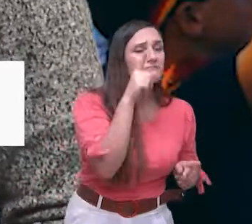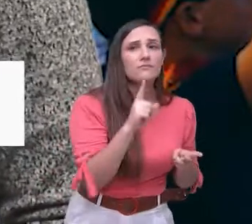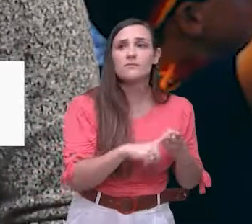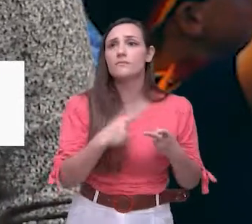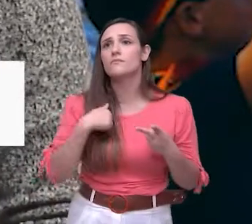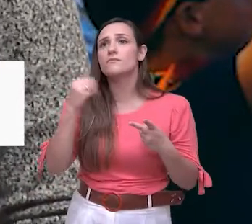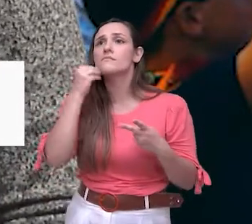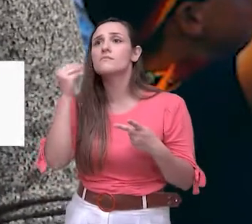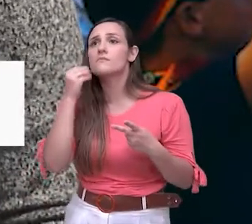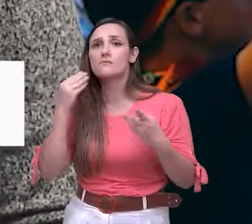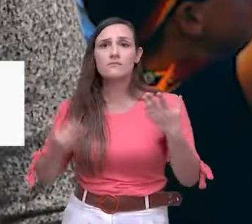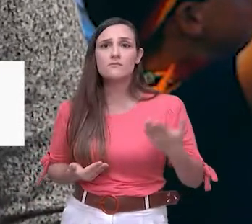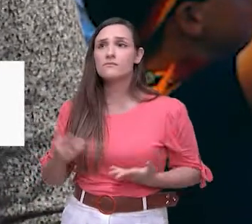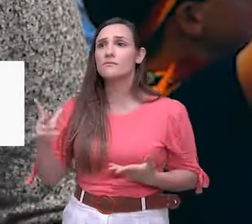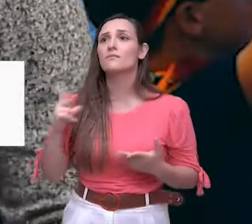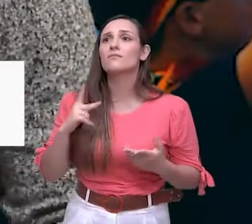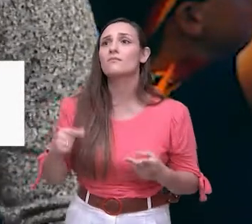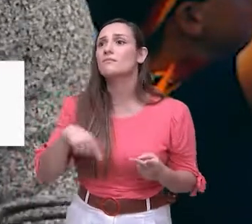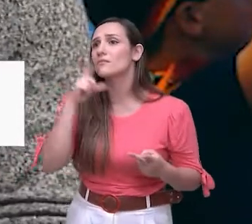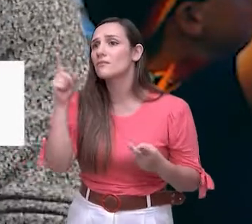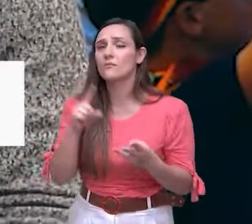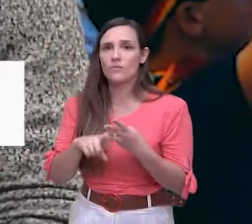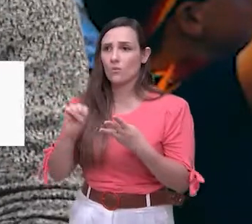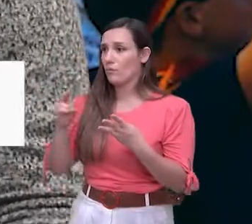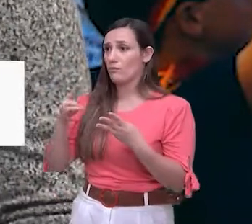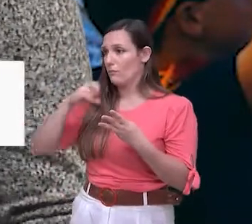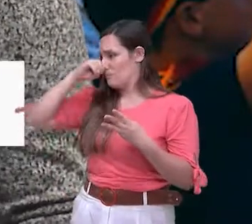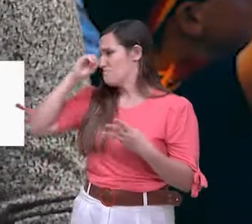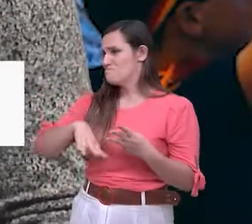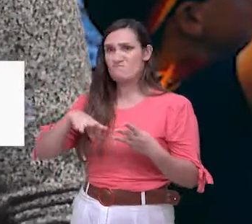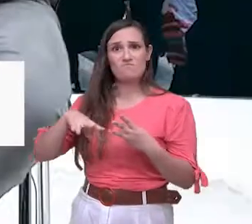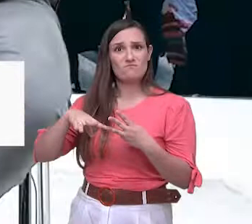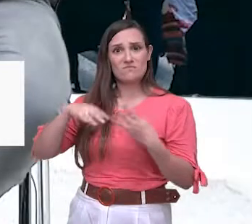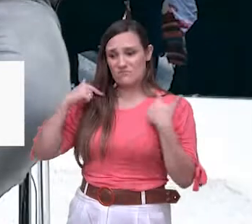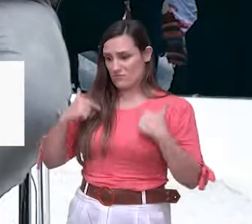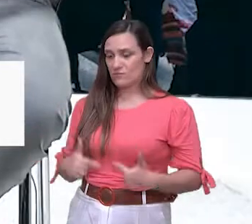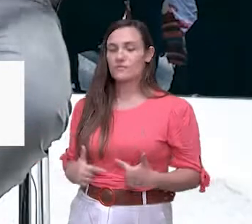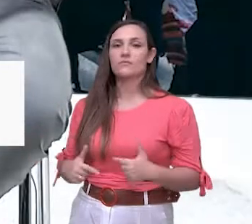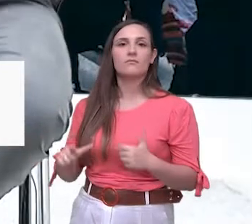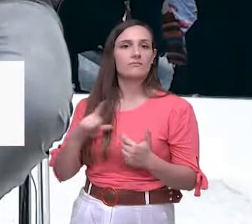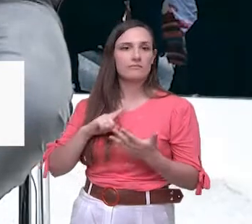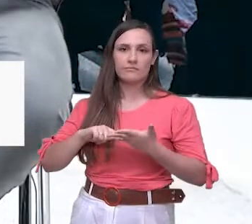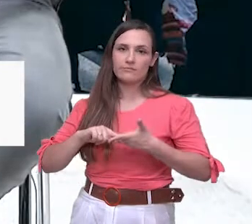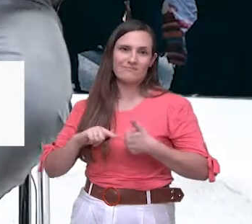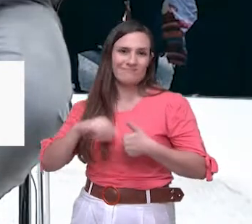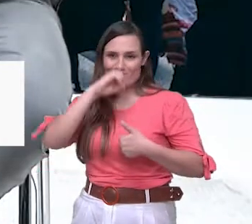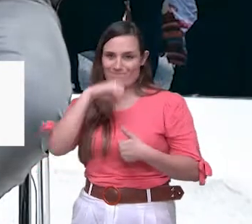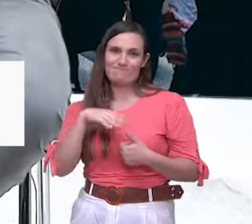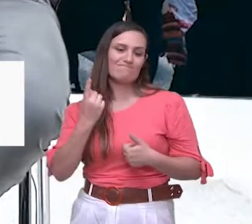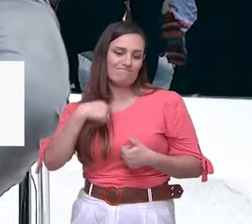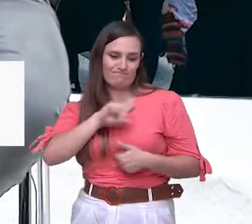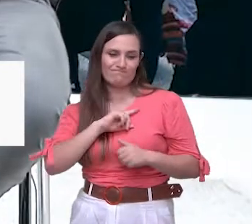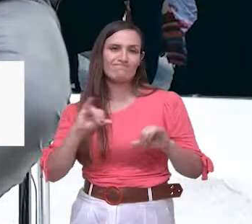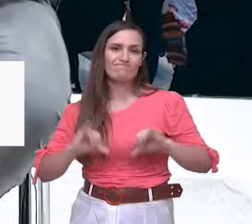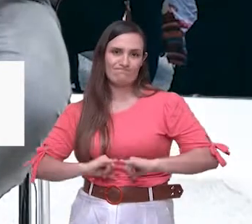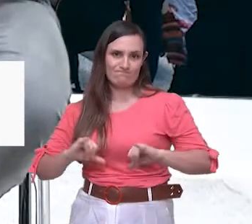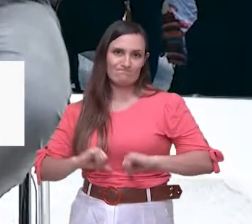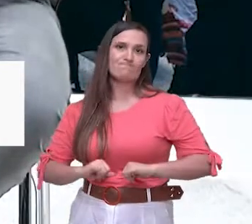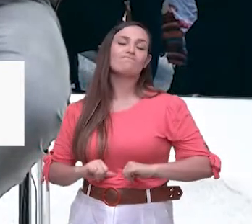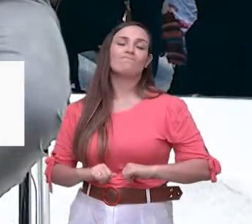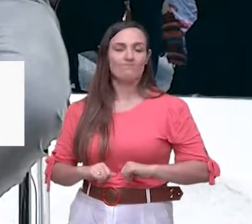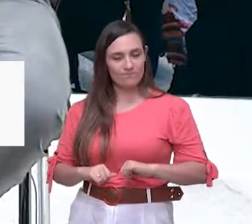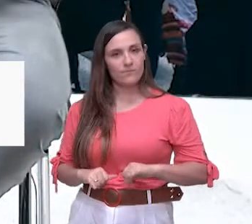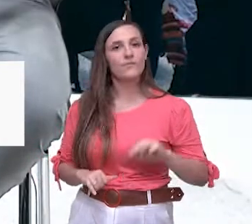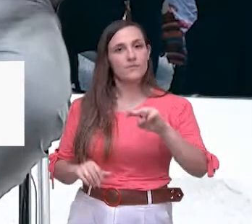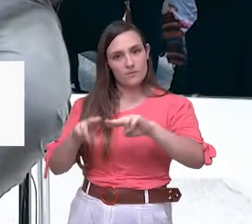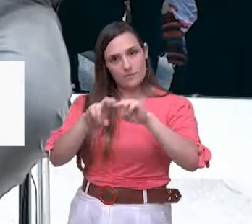também não consegui até uma situação de violência física e essas múltiplas violências que a nossa população